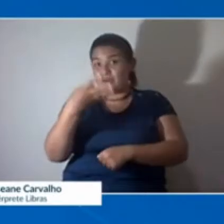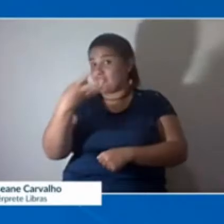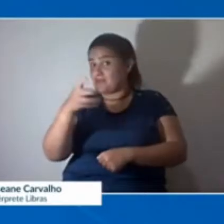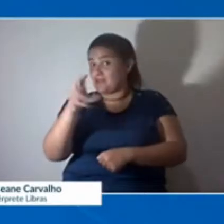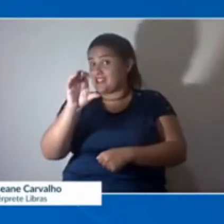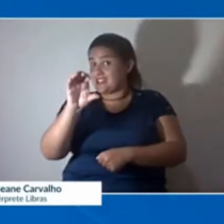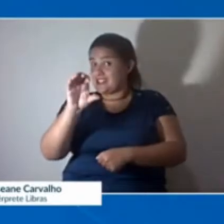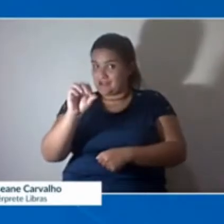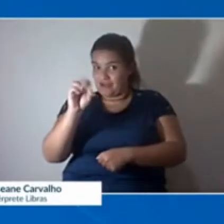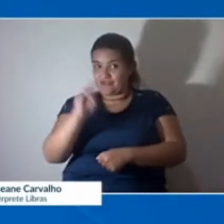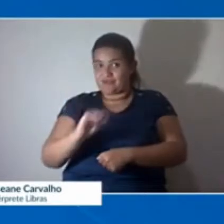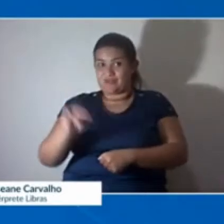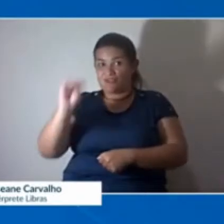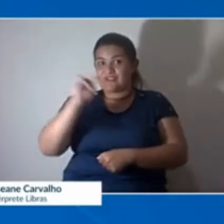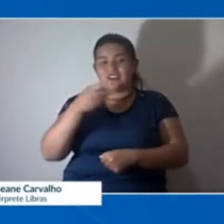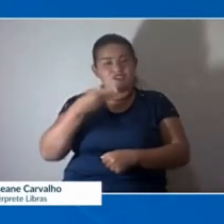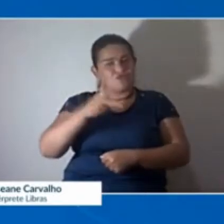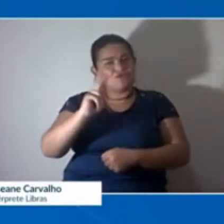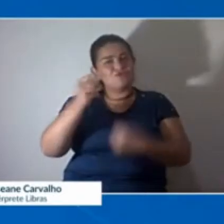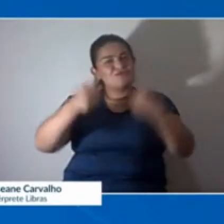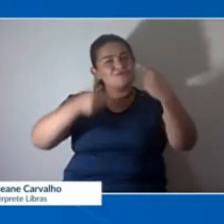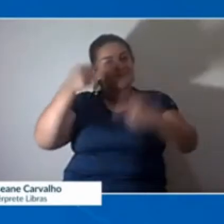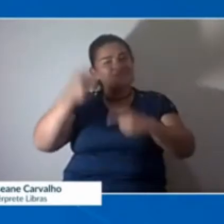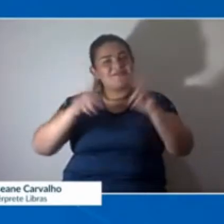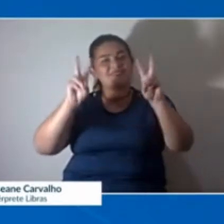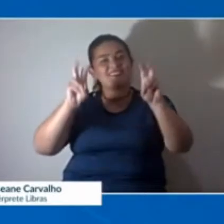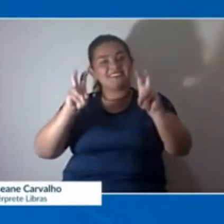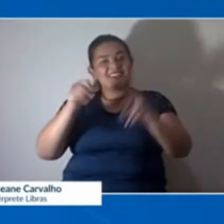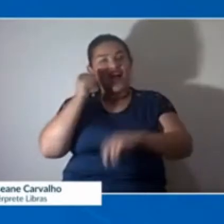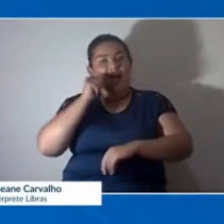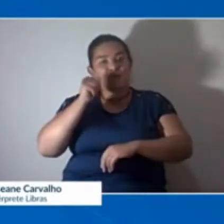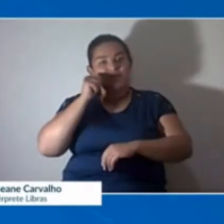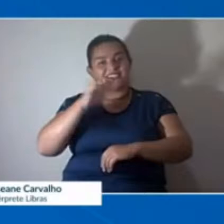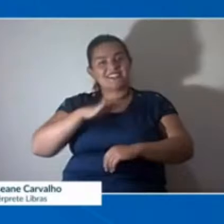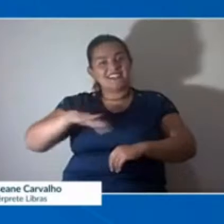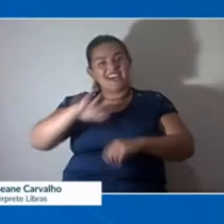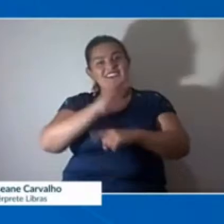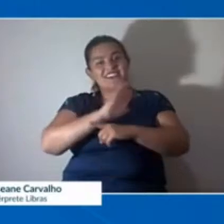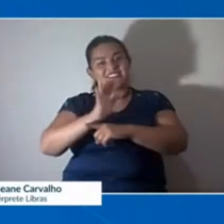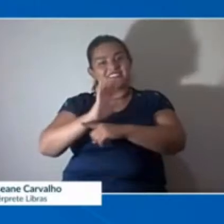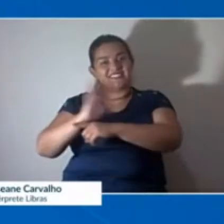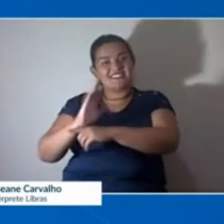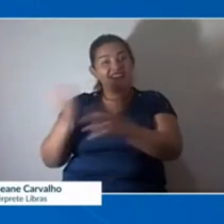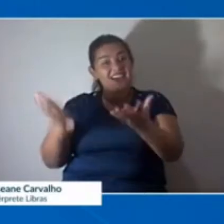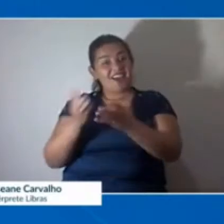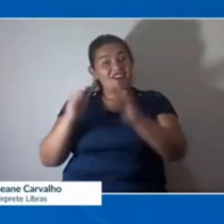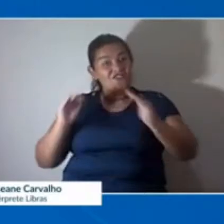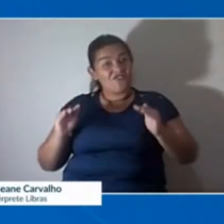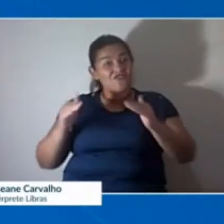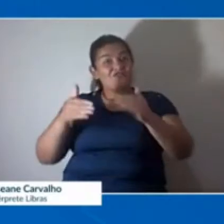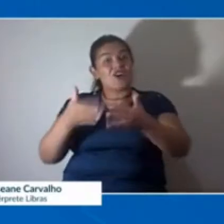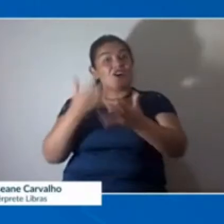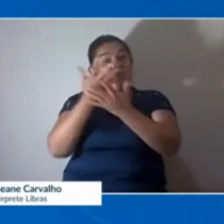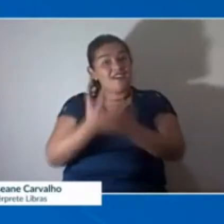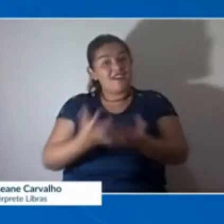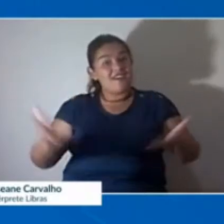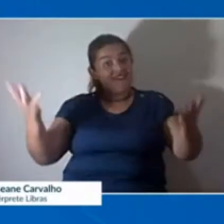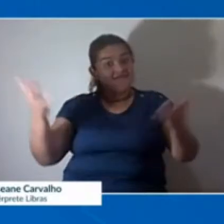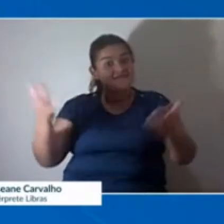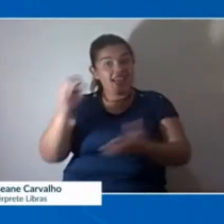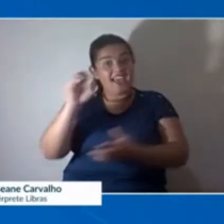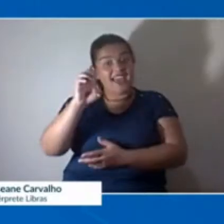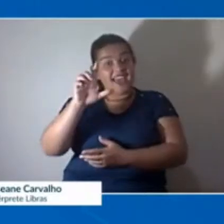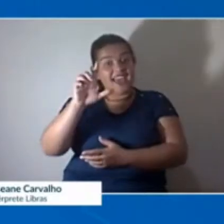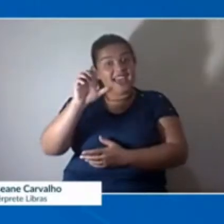4h49 e a gente continua falando sobre as mulheres no cinema. Agora, mais especificamente, sobre a mostra Elas Fazem